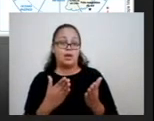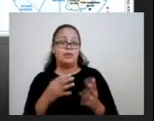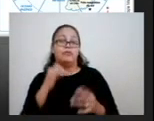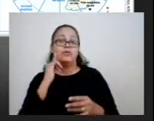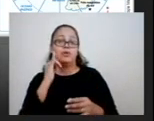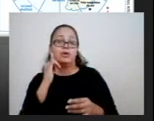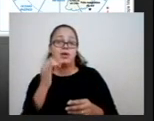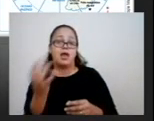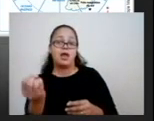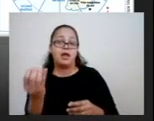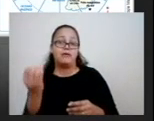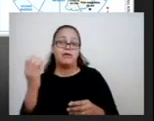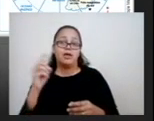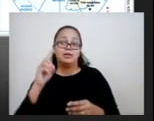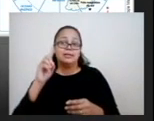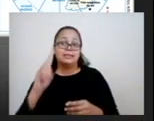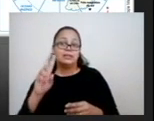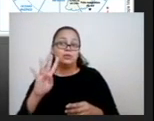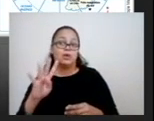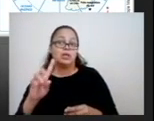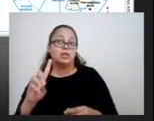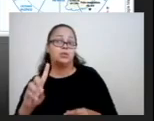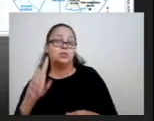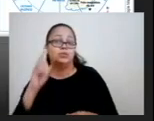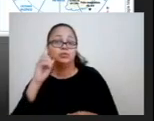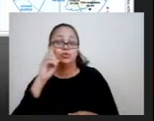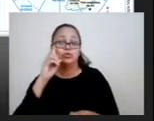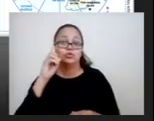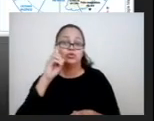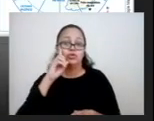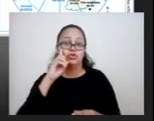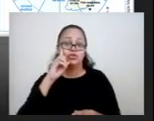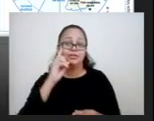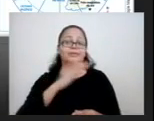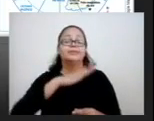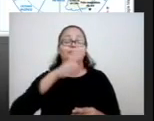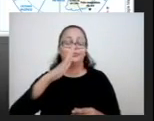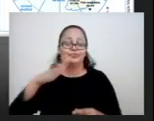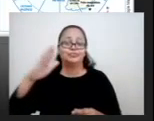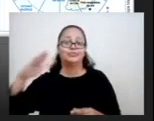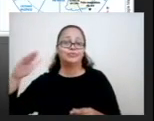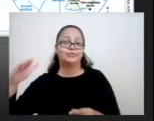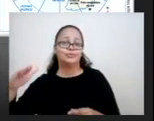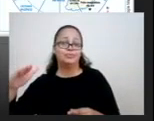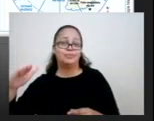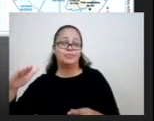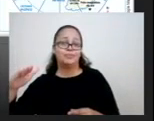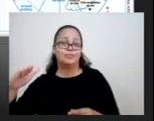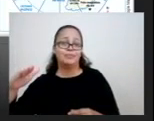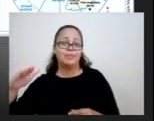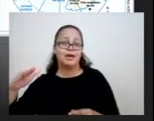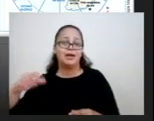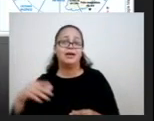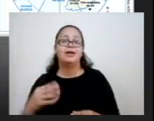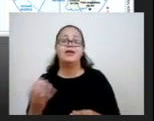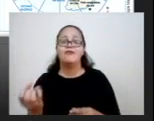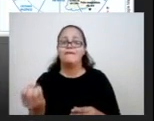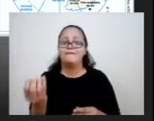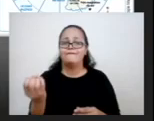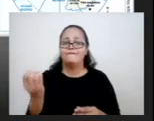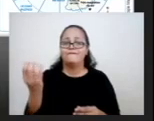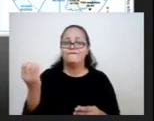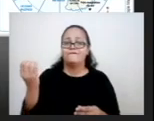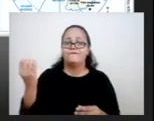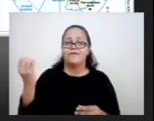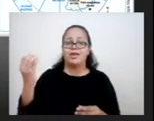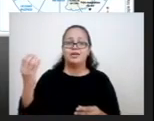viagem de 141 dias no mar. Então, quase meio ano, gente. um verão inteiro viajando por onde o sol